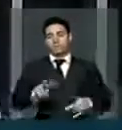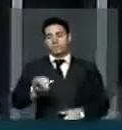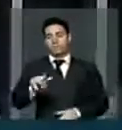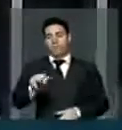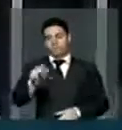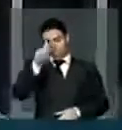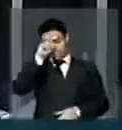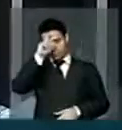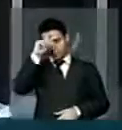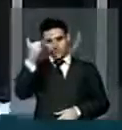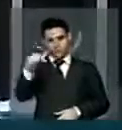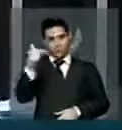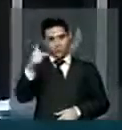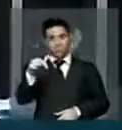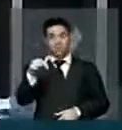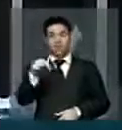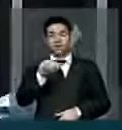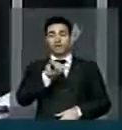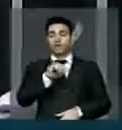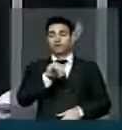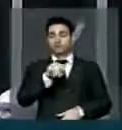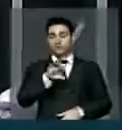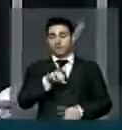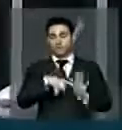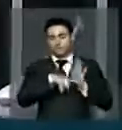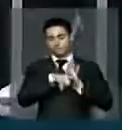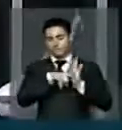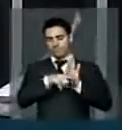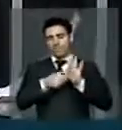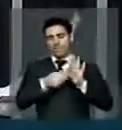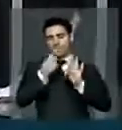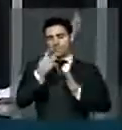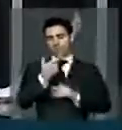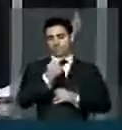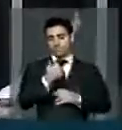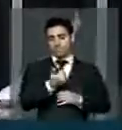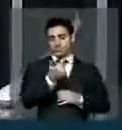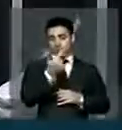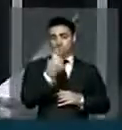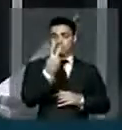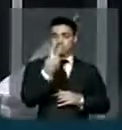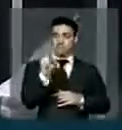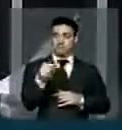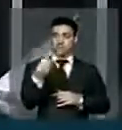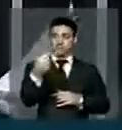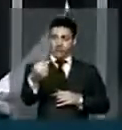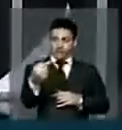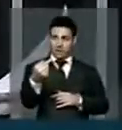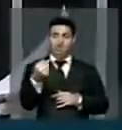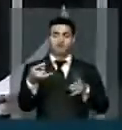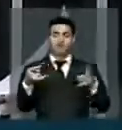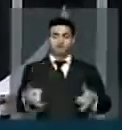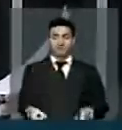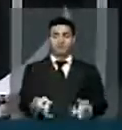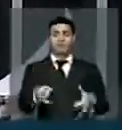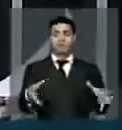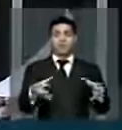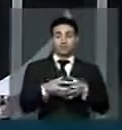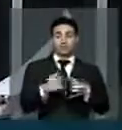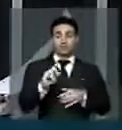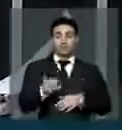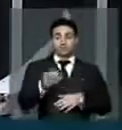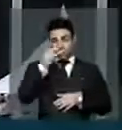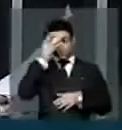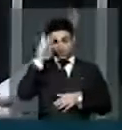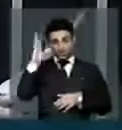do IBGE indicam que em 2002 havia 2,7 leitos para cada 1.000 brasileiros. Em